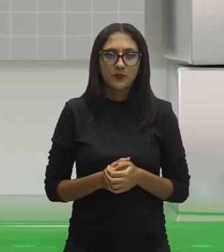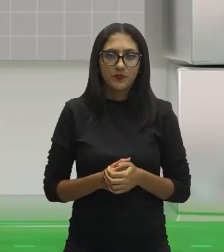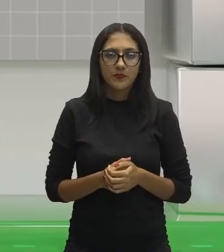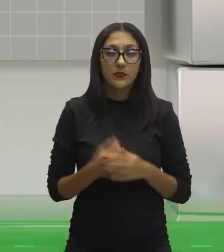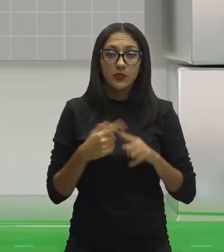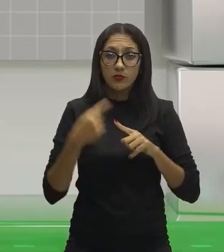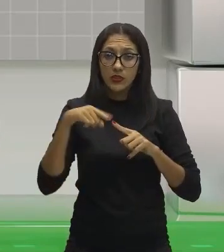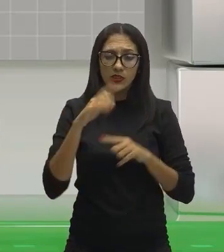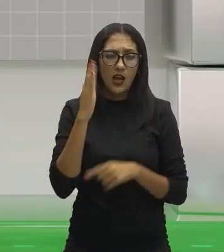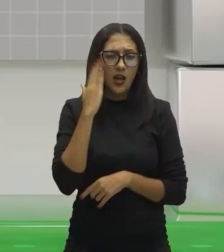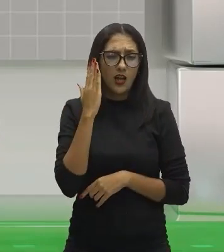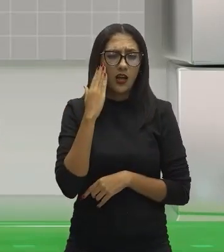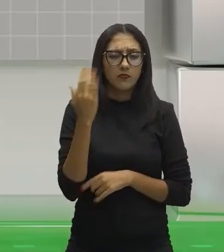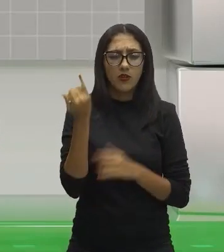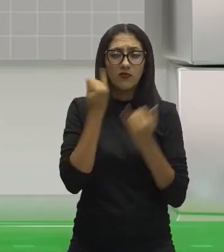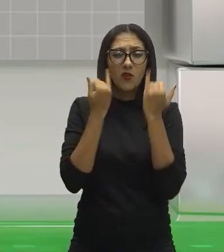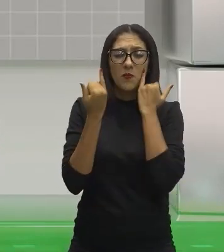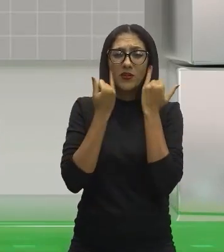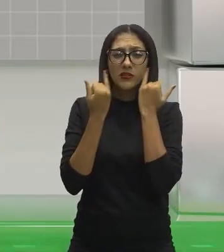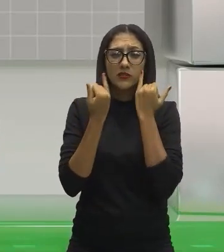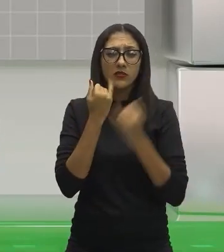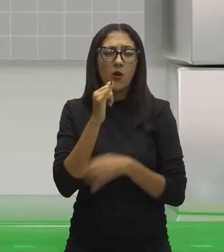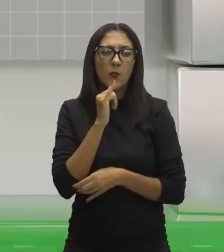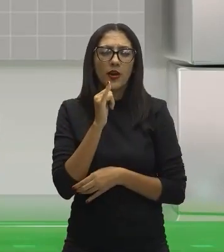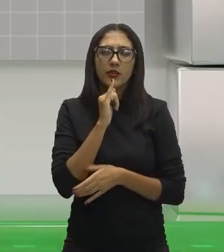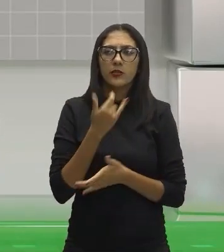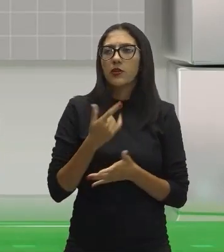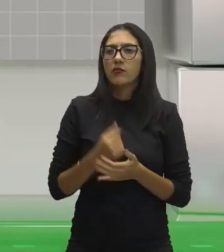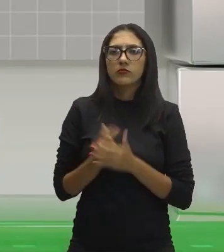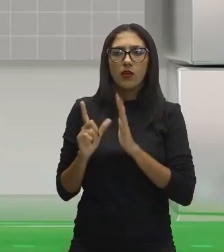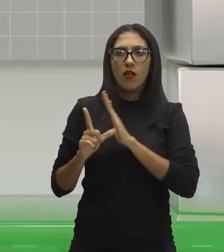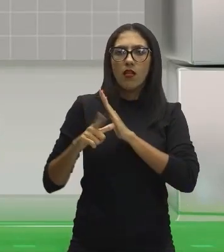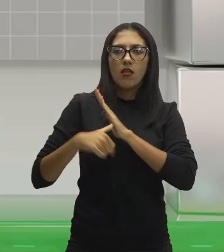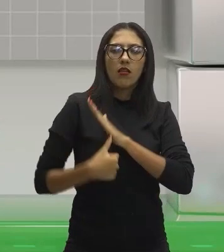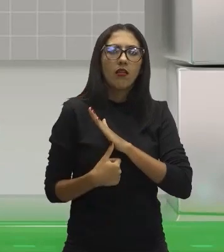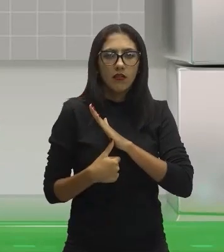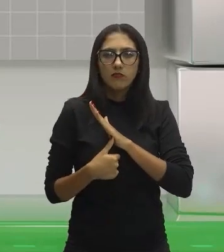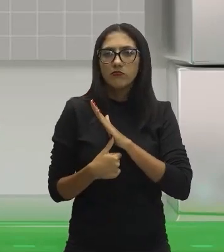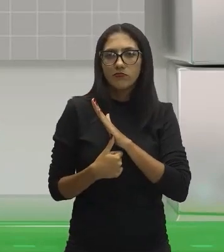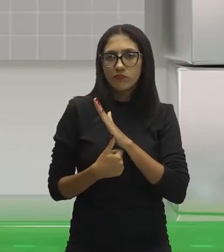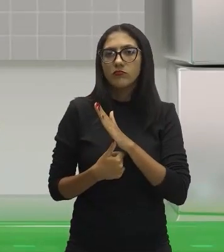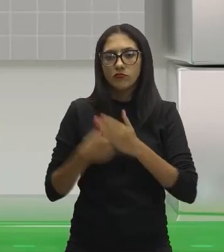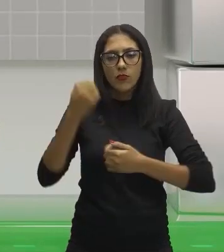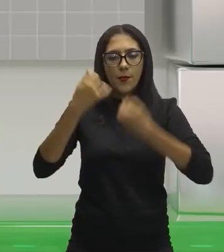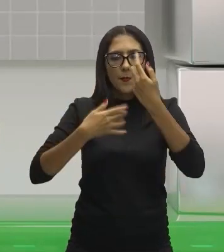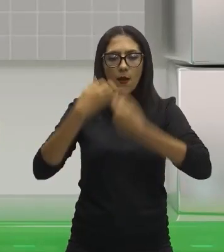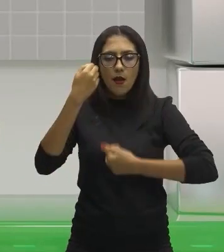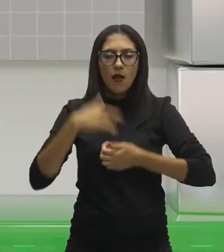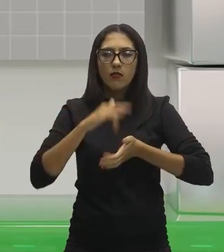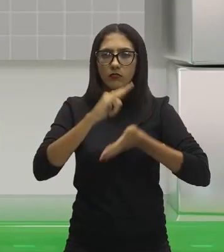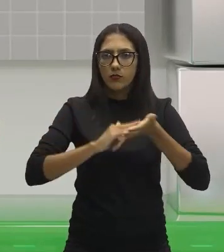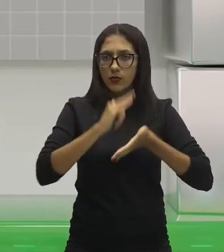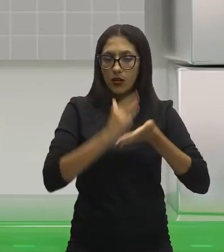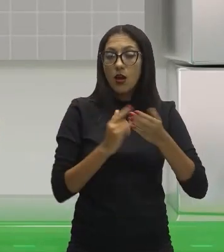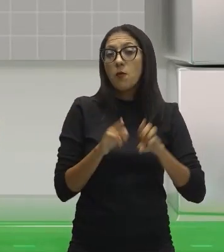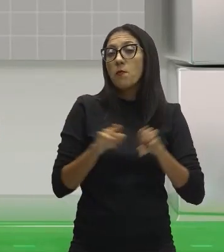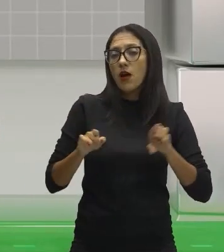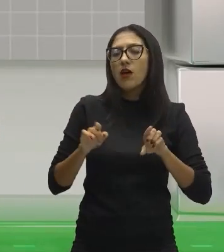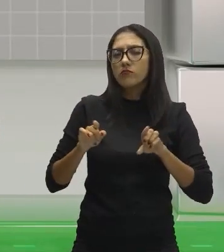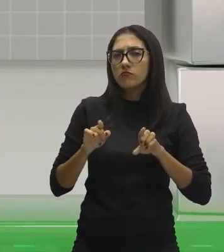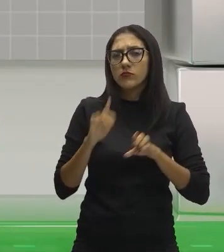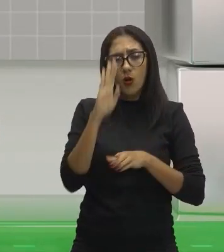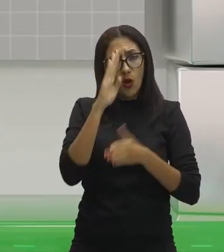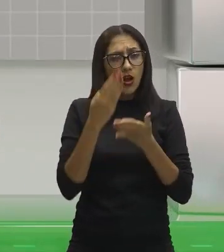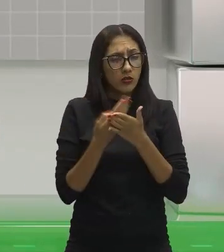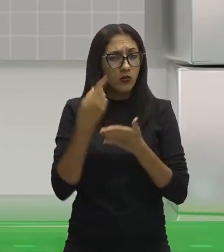informações, nós não teríamos o tempo hábil para abrir esses documentos e explicar para vocês. Mas eu acredito que vocês já acompanharam nos